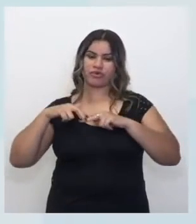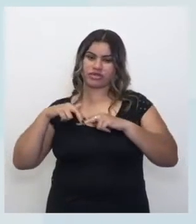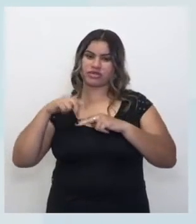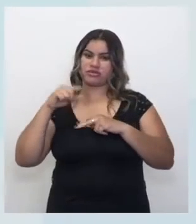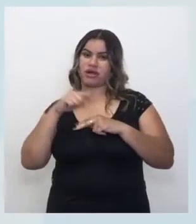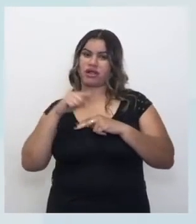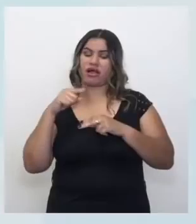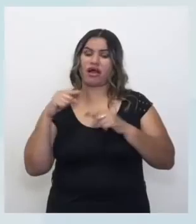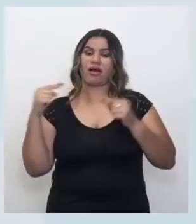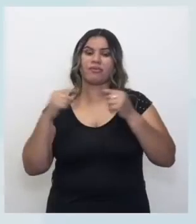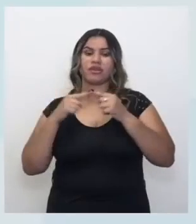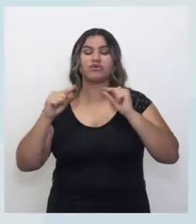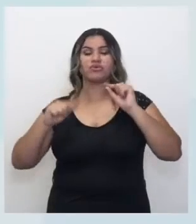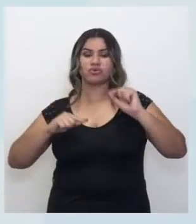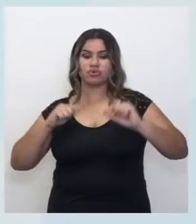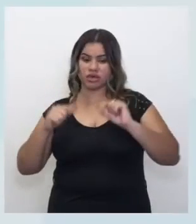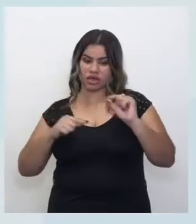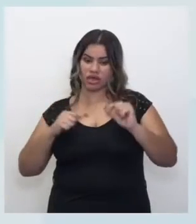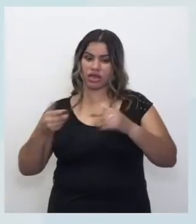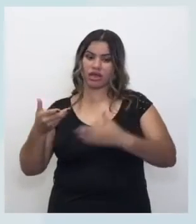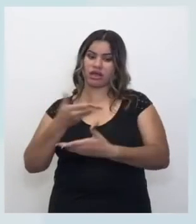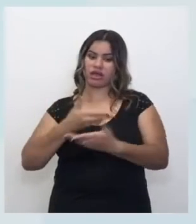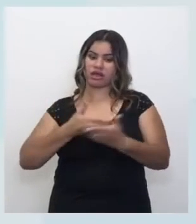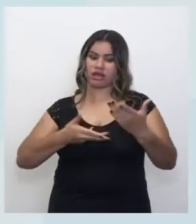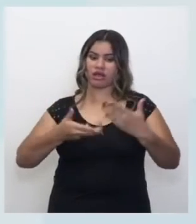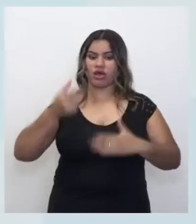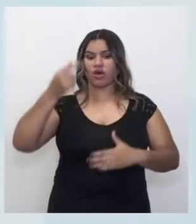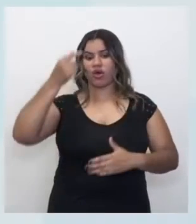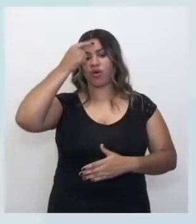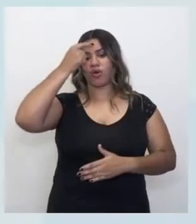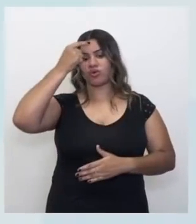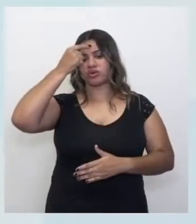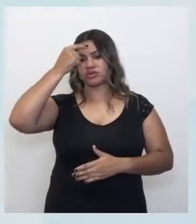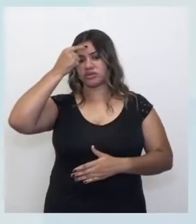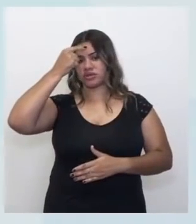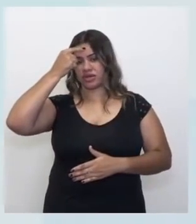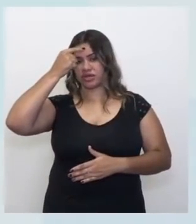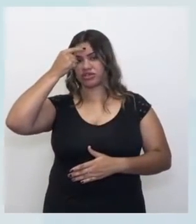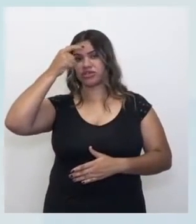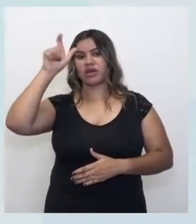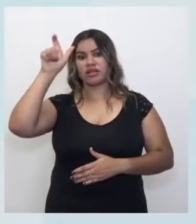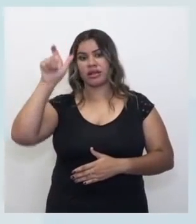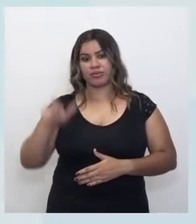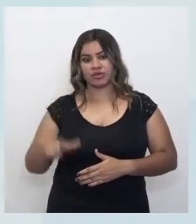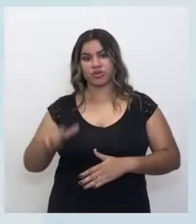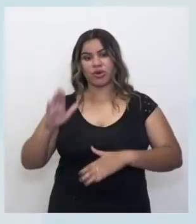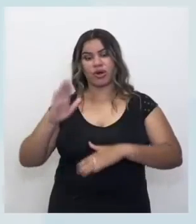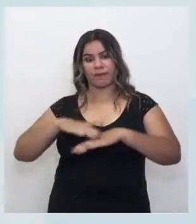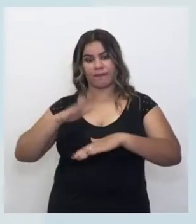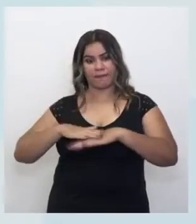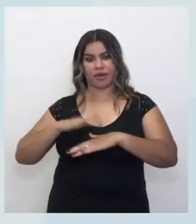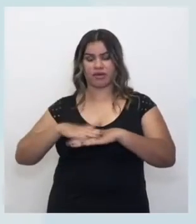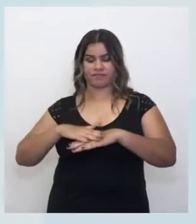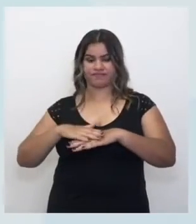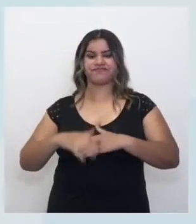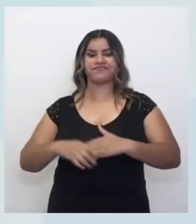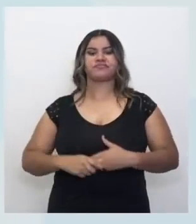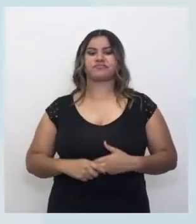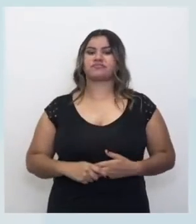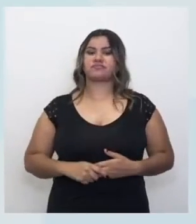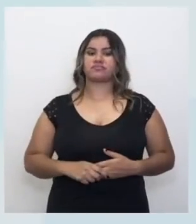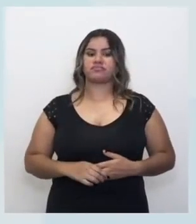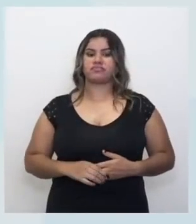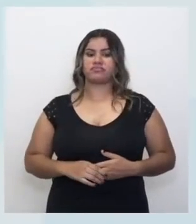são marcadas também pela relação consciente do indivíduo com as atividades próprias dessa esfera, né?